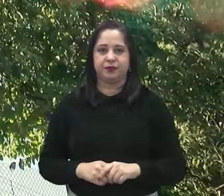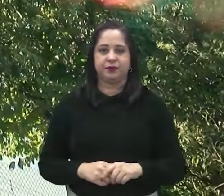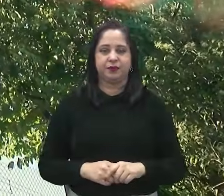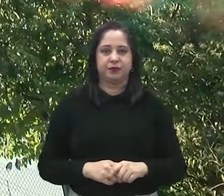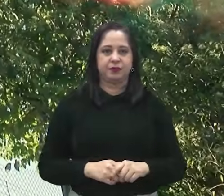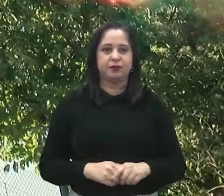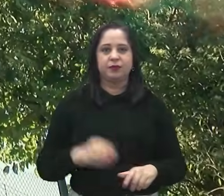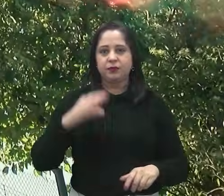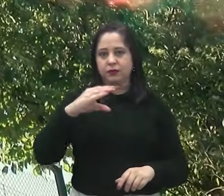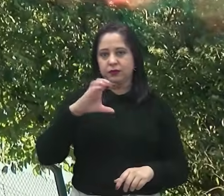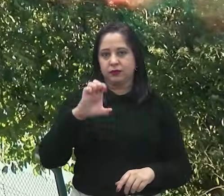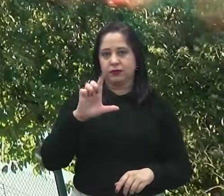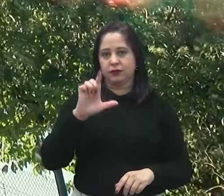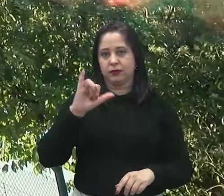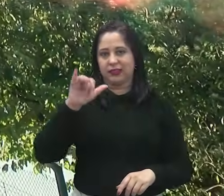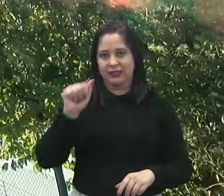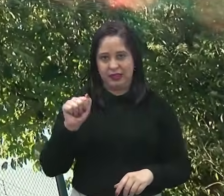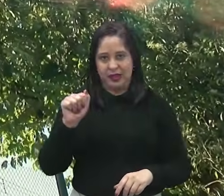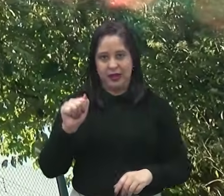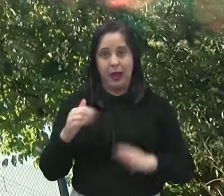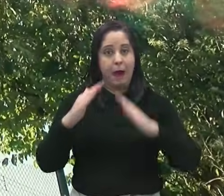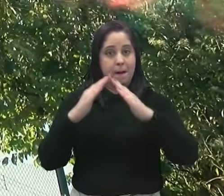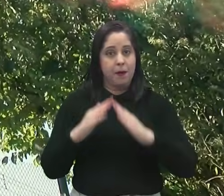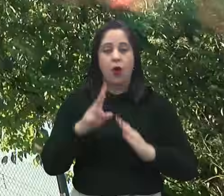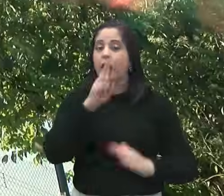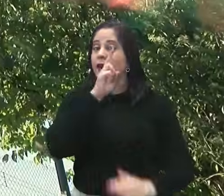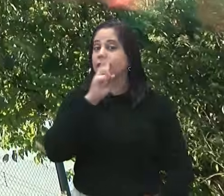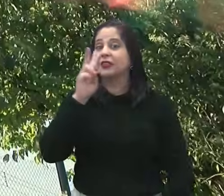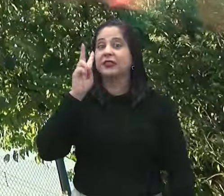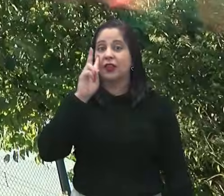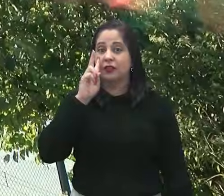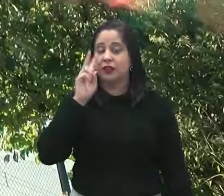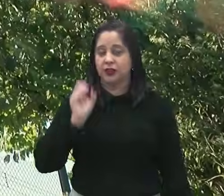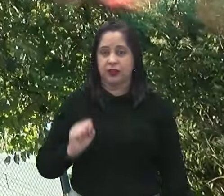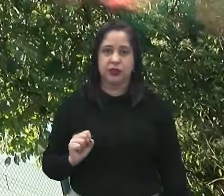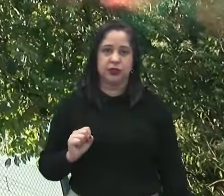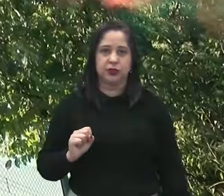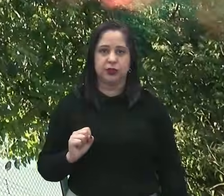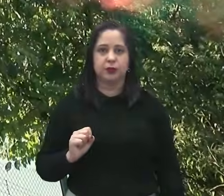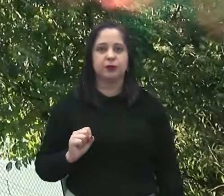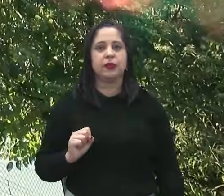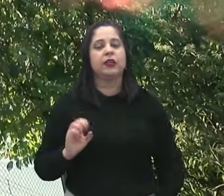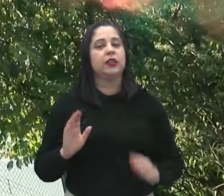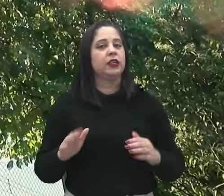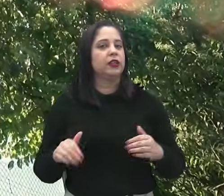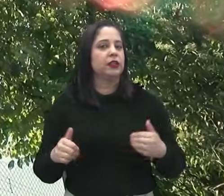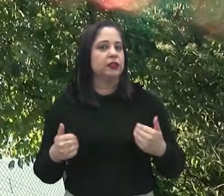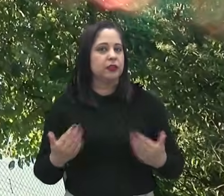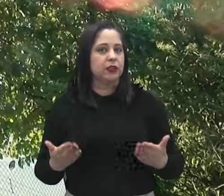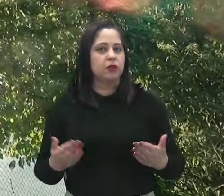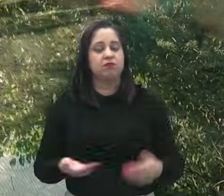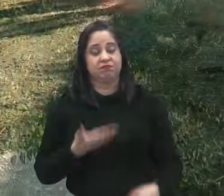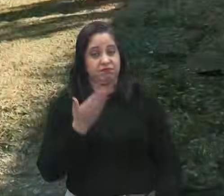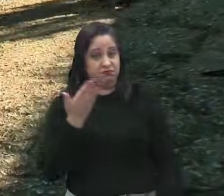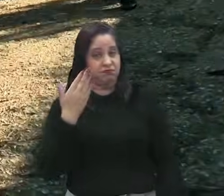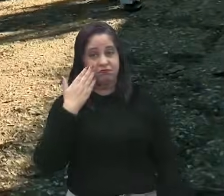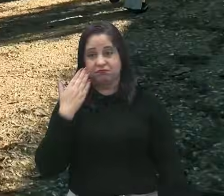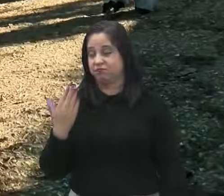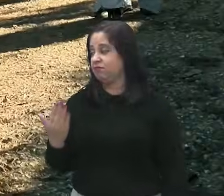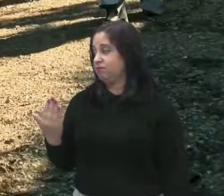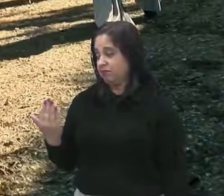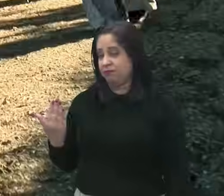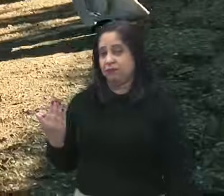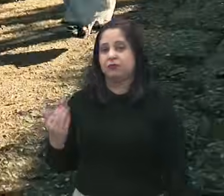Vista Verde, que ela, em alguns momentos, em algumas rodas de conversa, a gente faz um apanhado geral